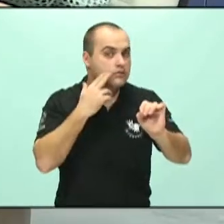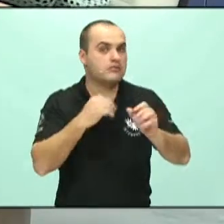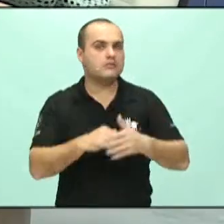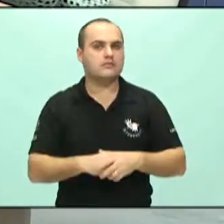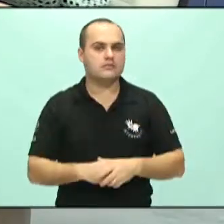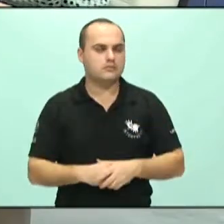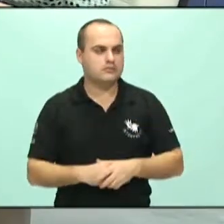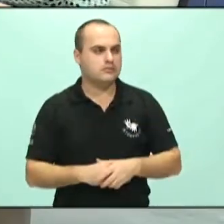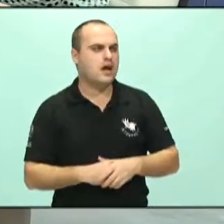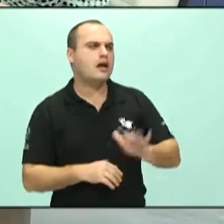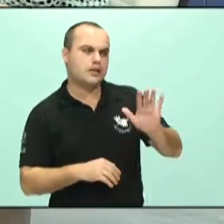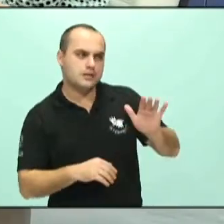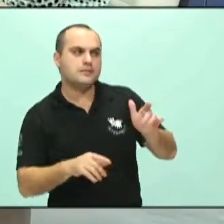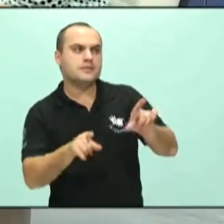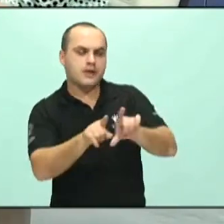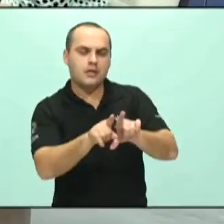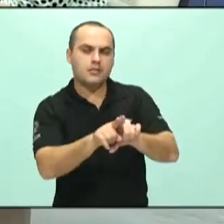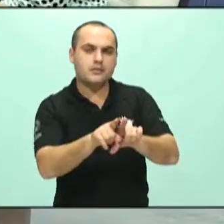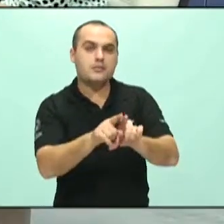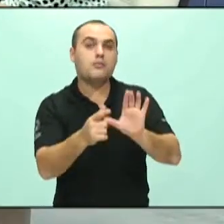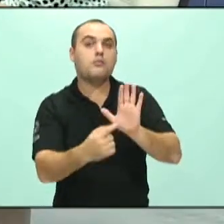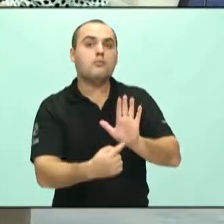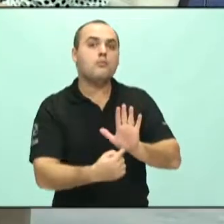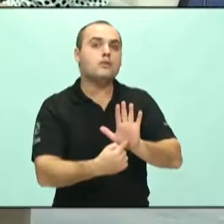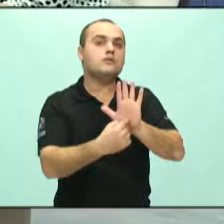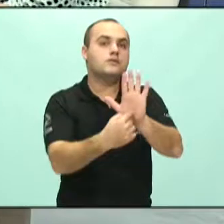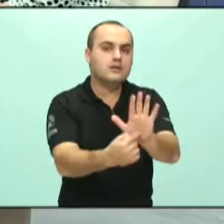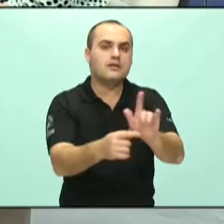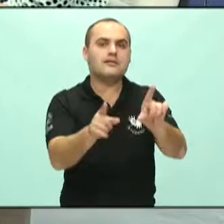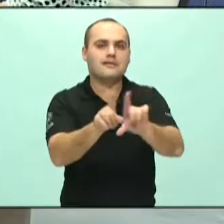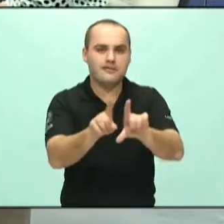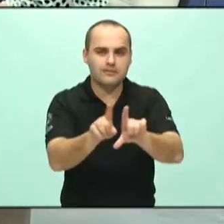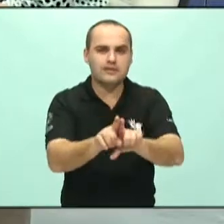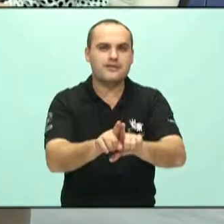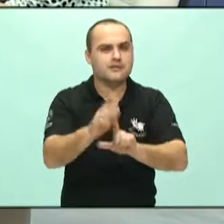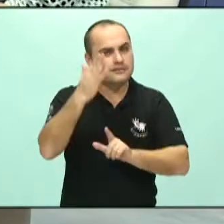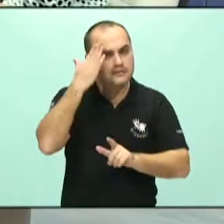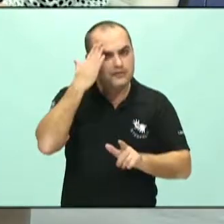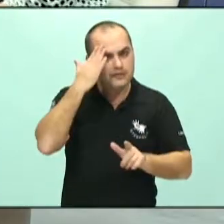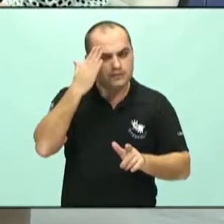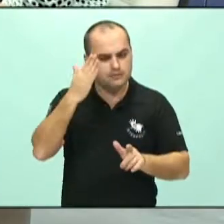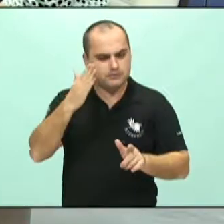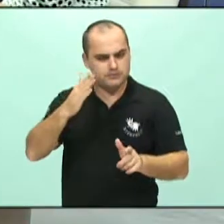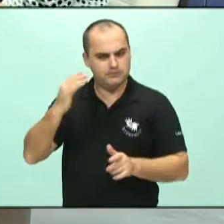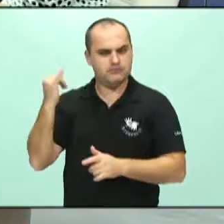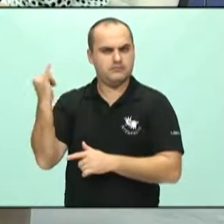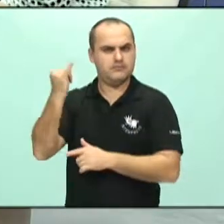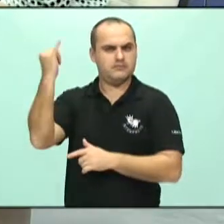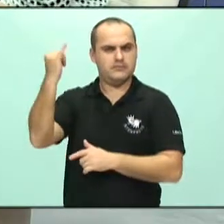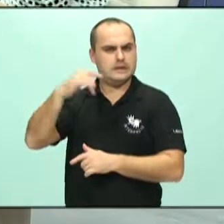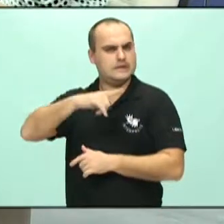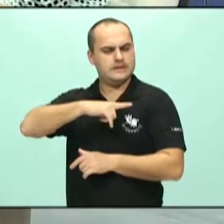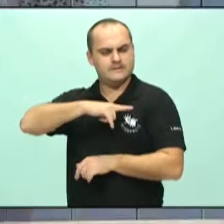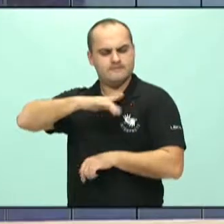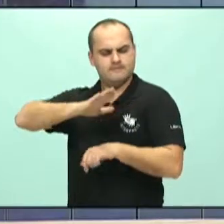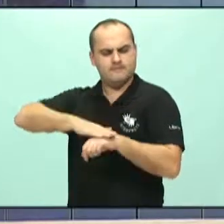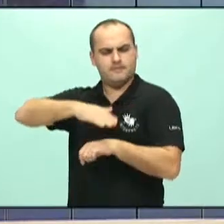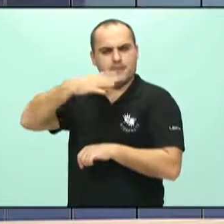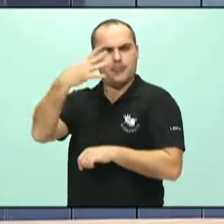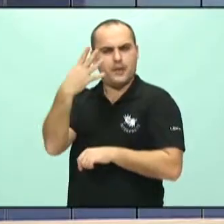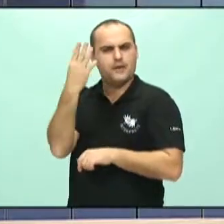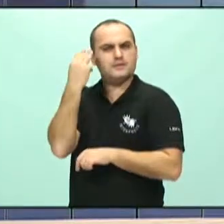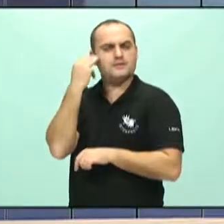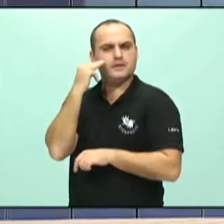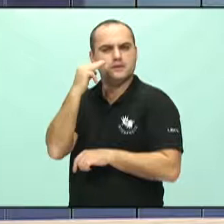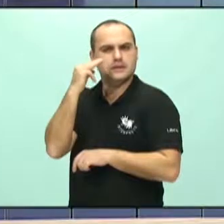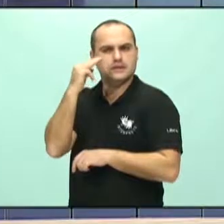parte, né? Desculpa falar, mas mostrar também a grandeza, que foram mais de 4,5 milhões de africanos que